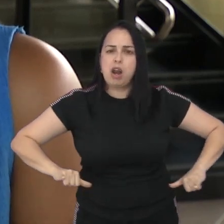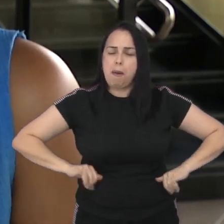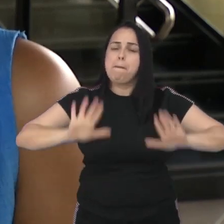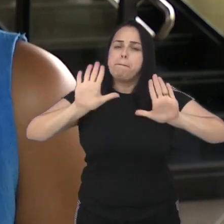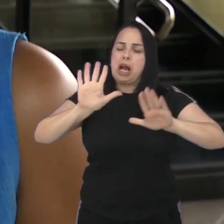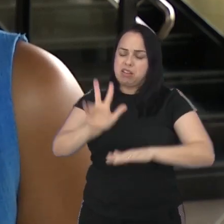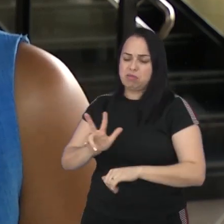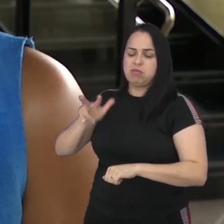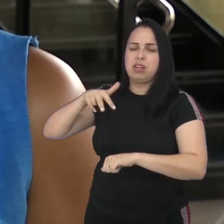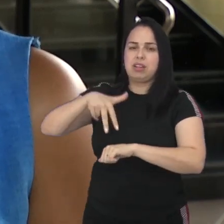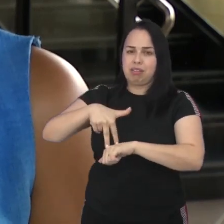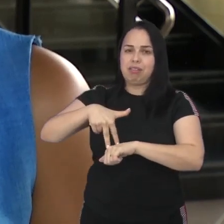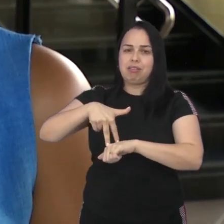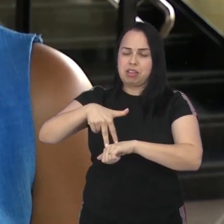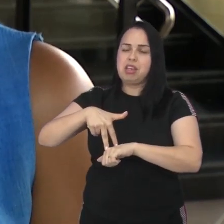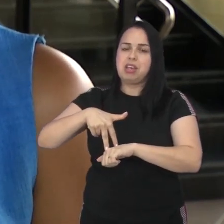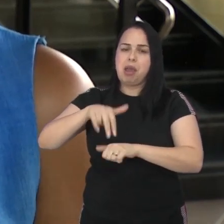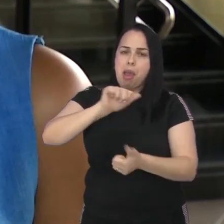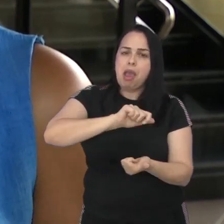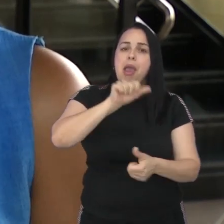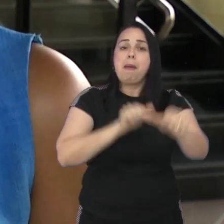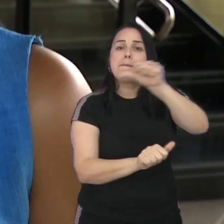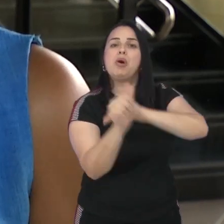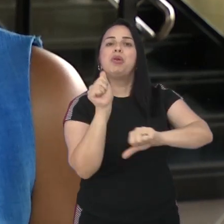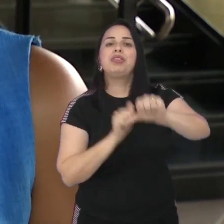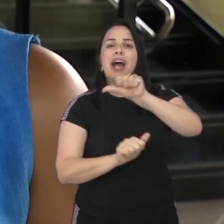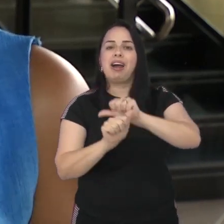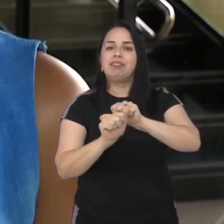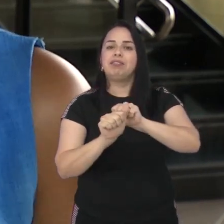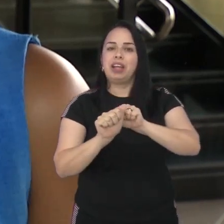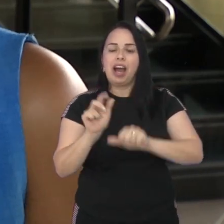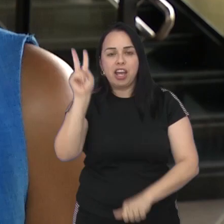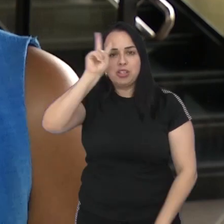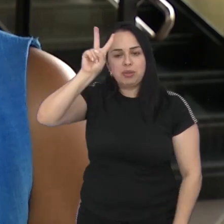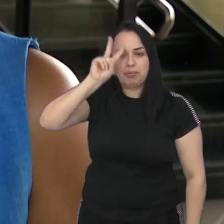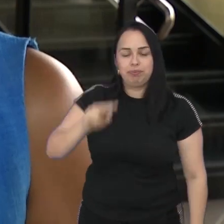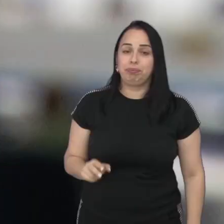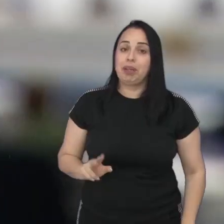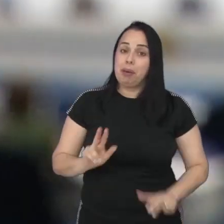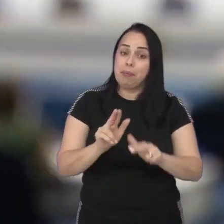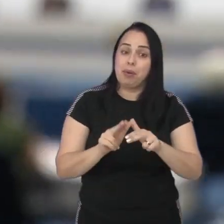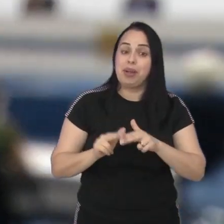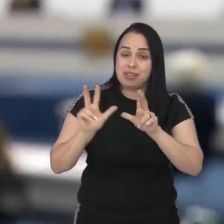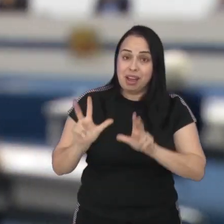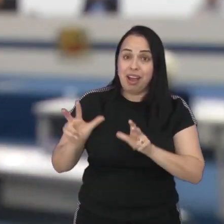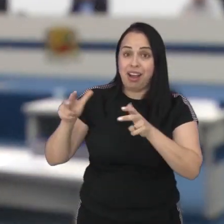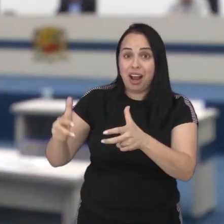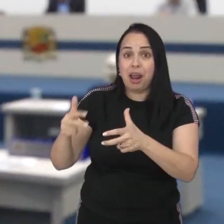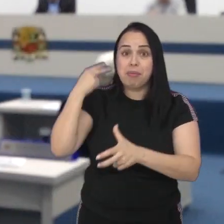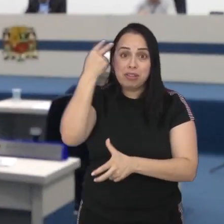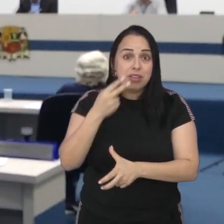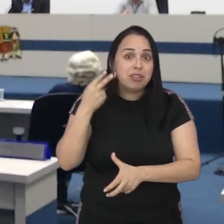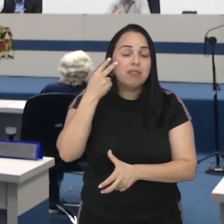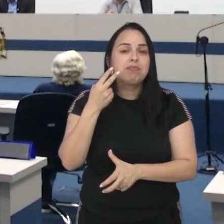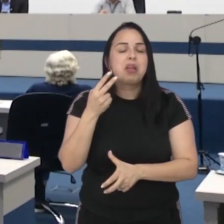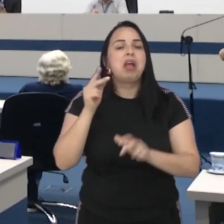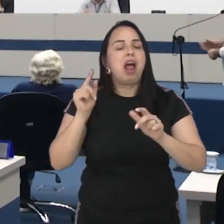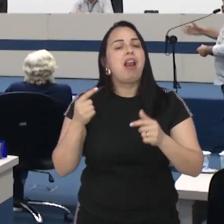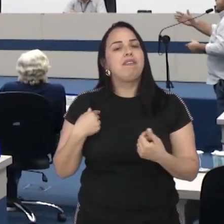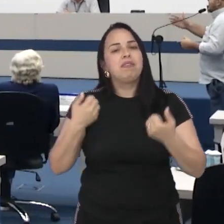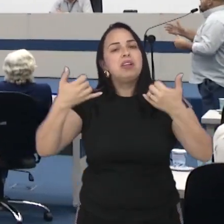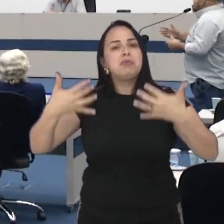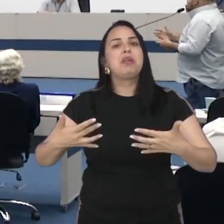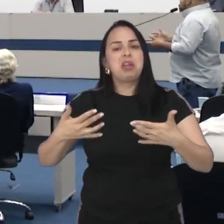de resiliência, né? E ressignificar, né, essa condição da população negra. A Câmara Municipal também